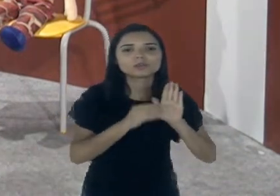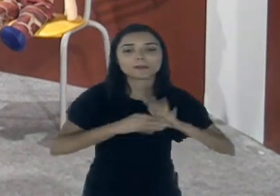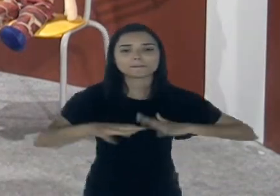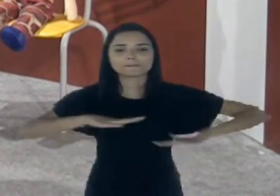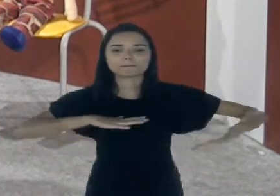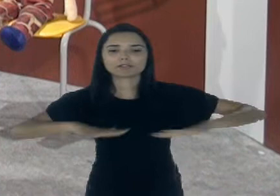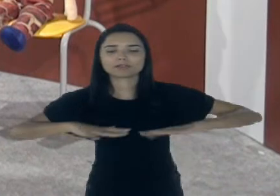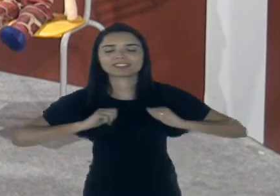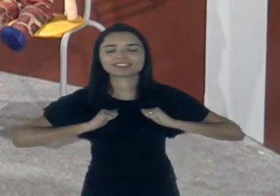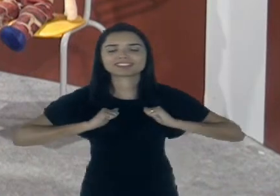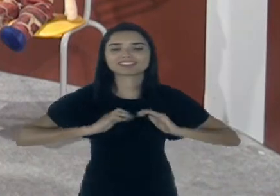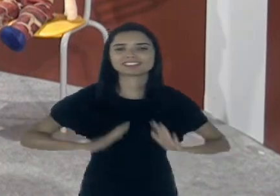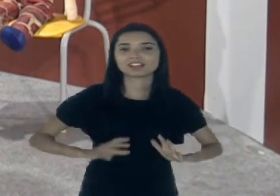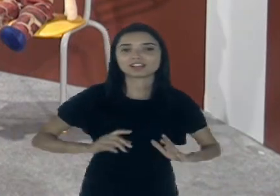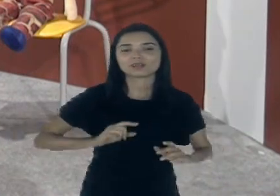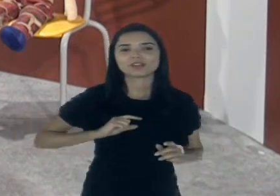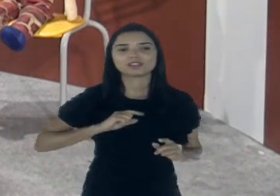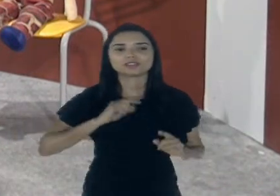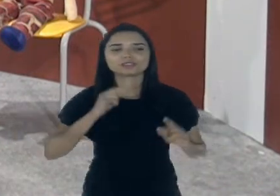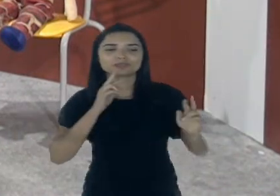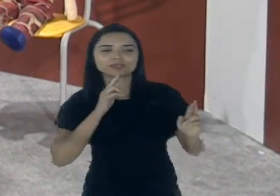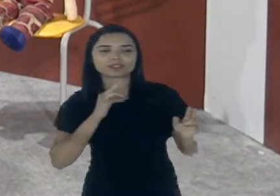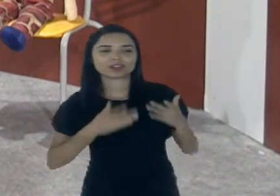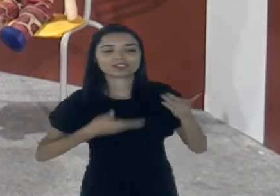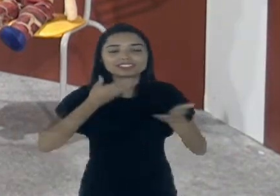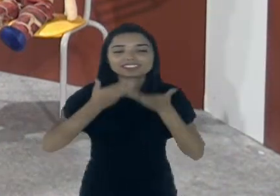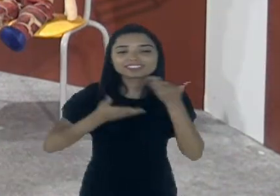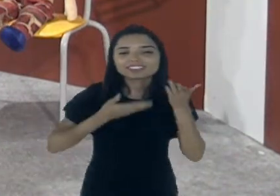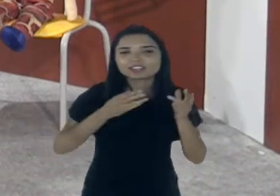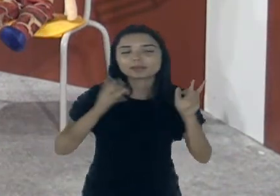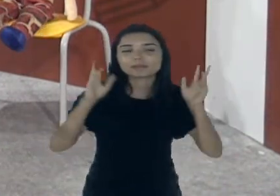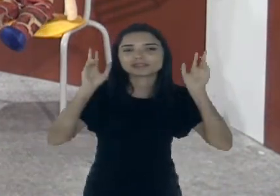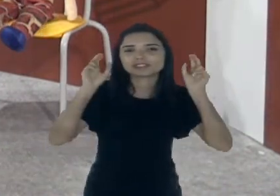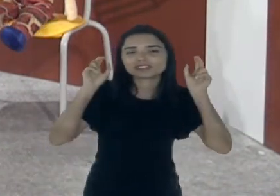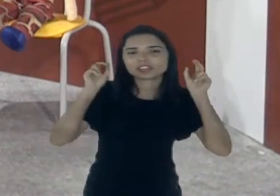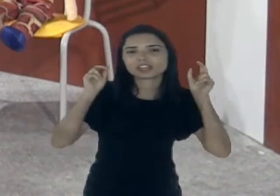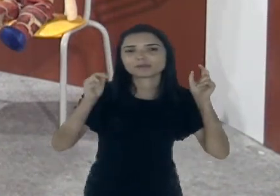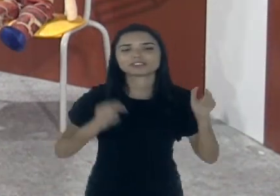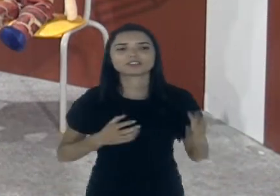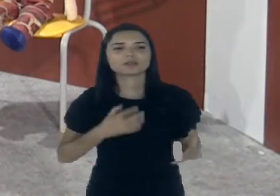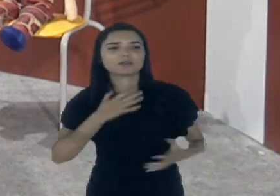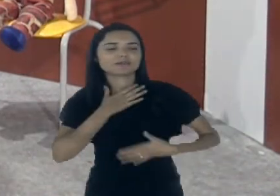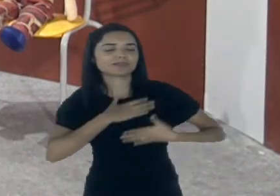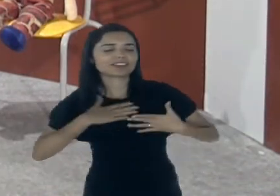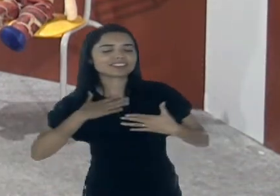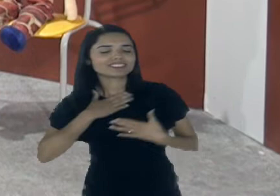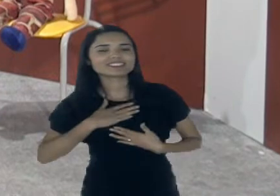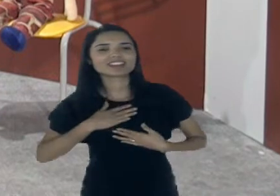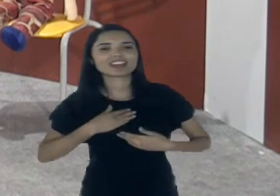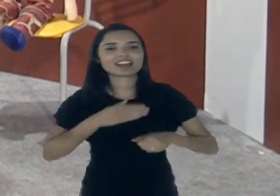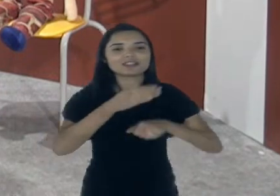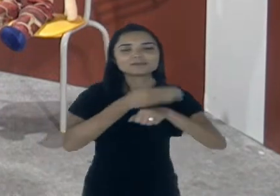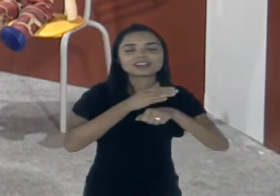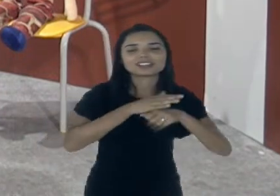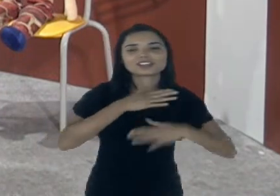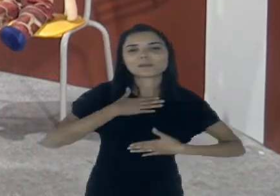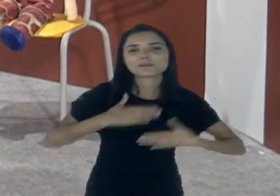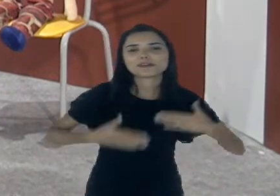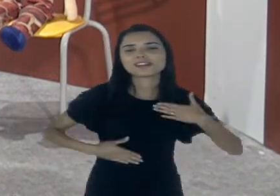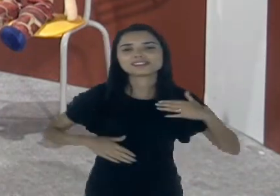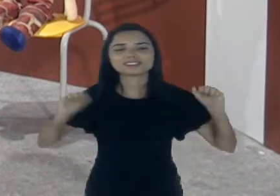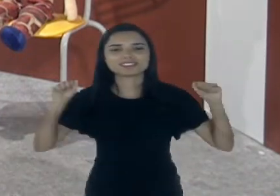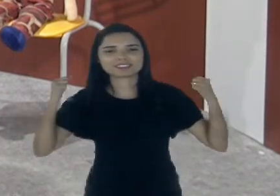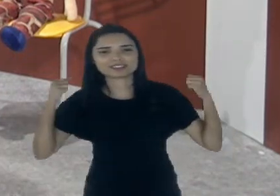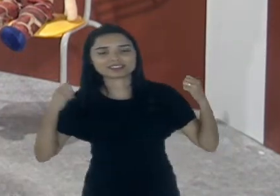tratamos de temas relacionados à qualidade de vida, bem-estar e temas também relacionados às práticas corporais da educação física. E